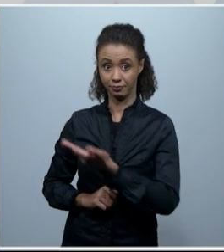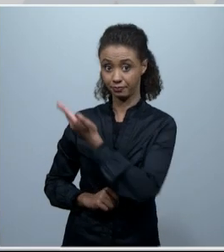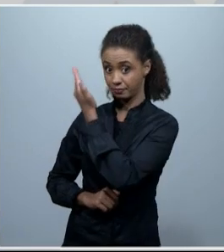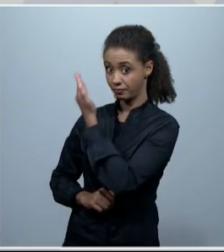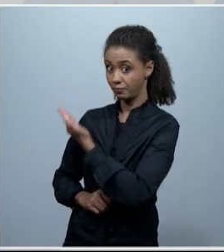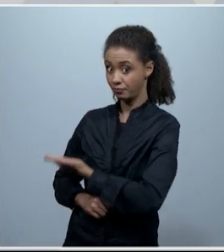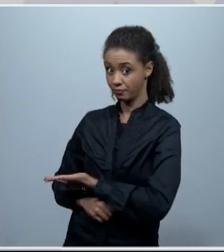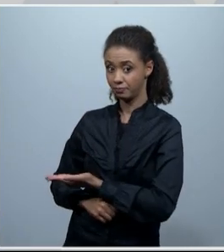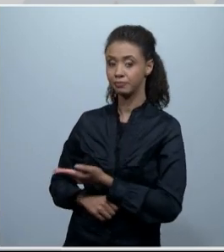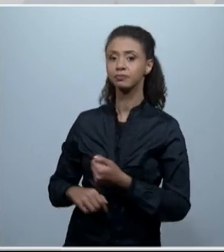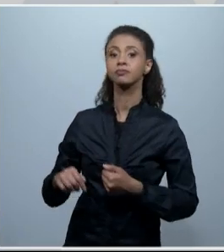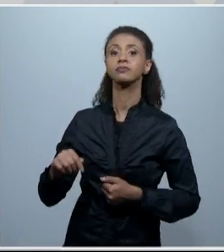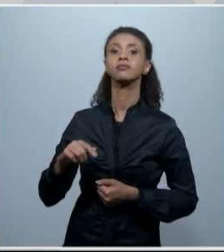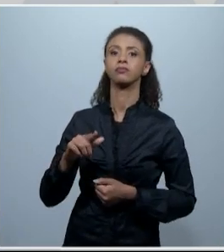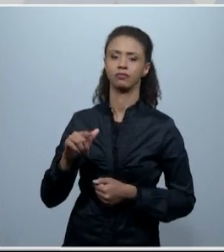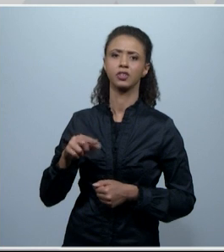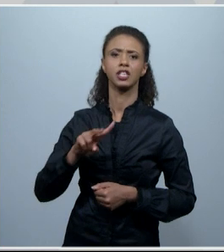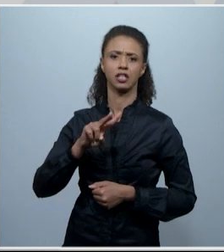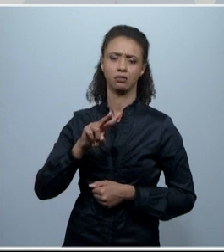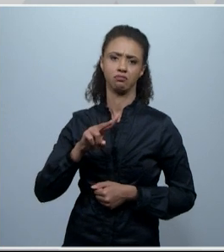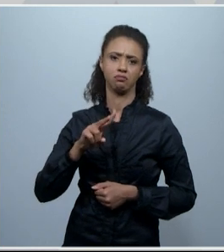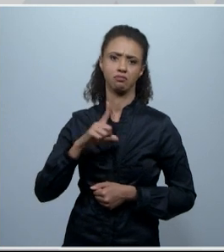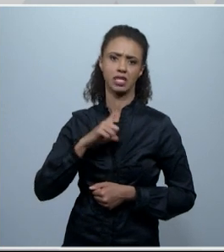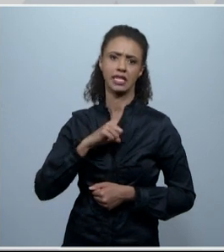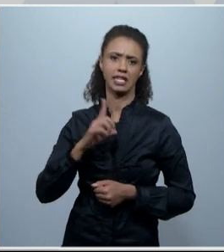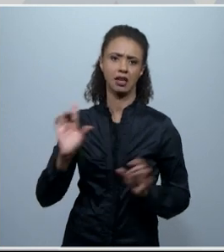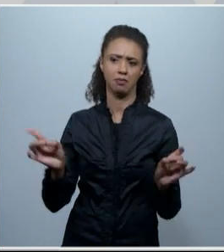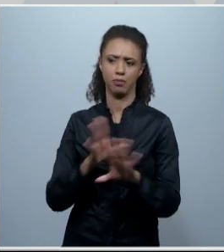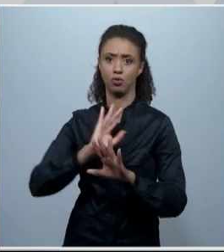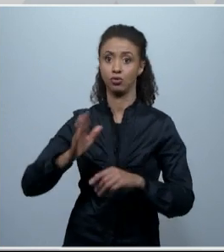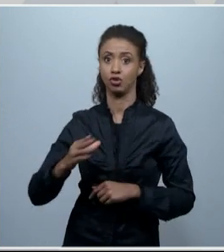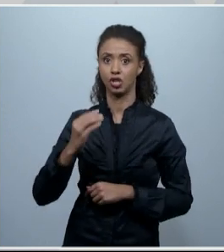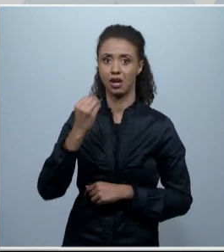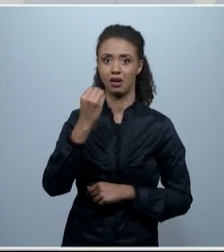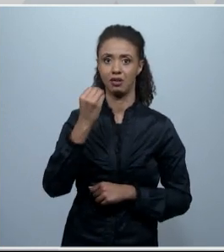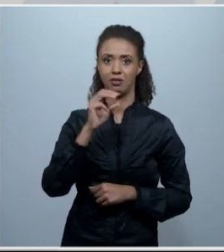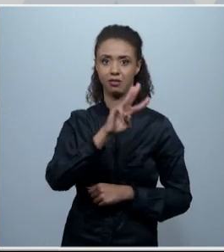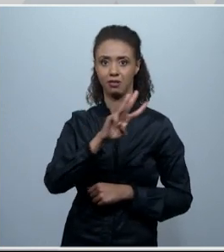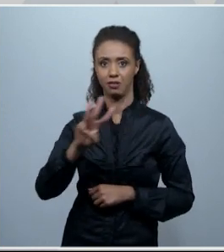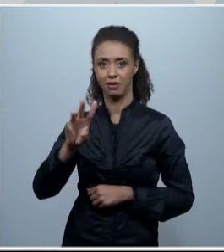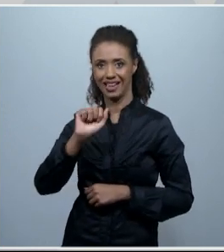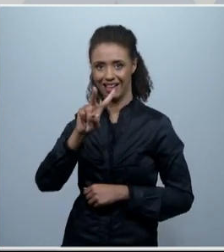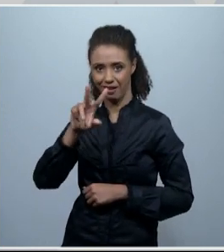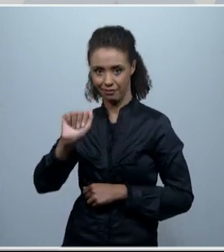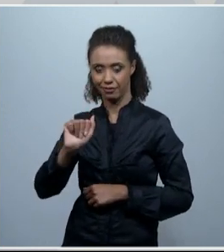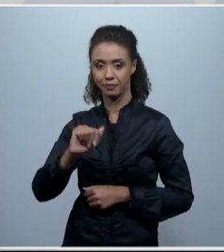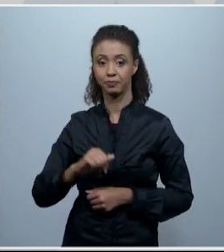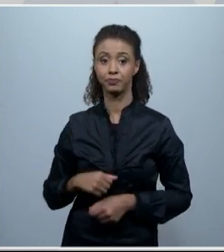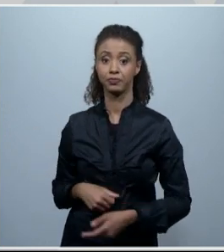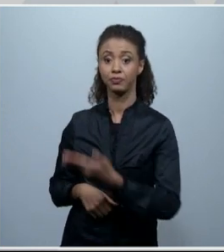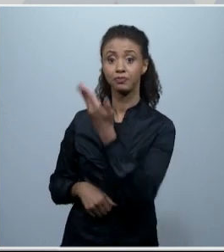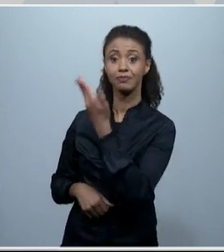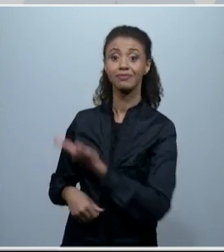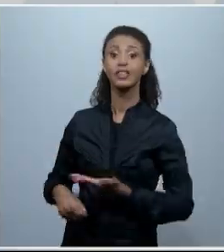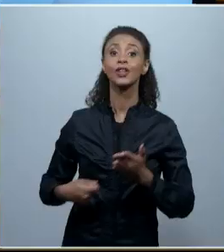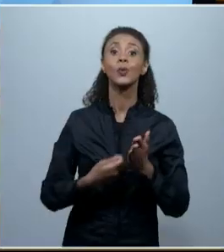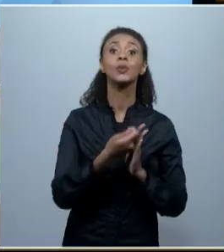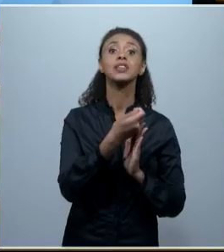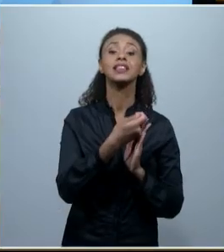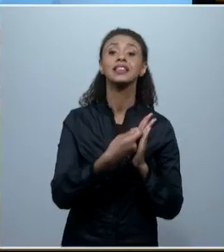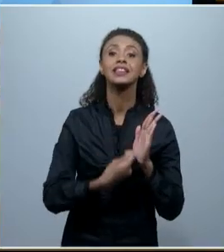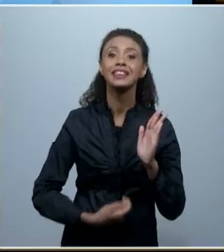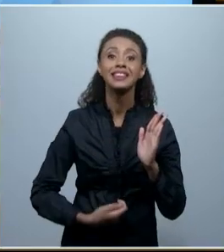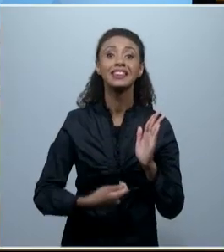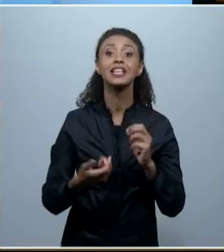disponibilizado disponibilizado no ava tanna na semana da revisão é um texto base muito legal preparado para olimpíada